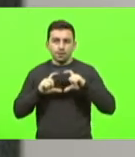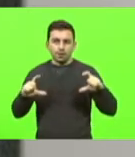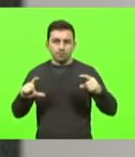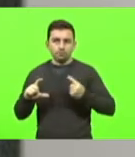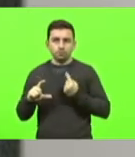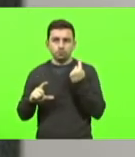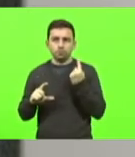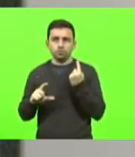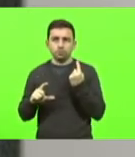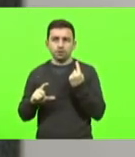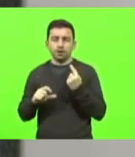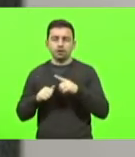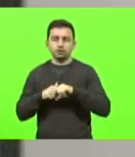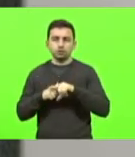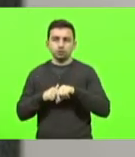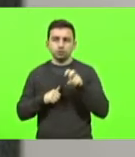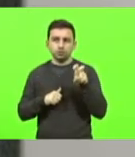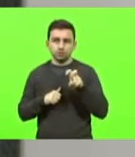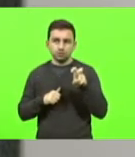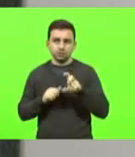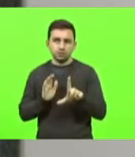artigo 5º da Lei nº